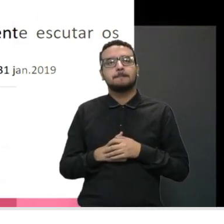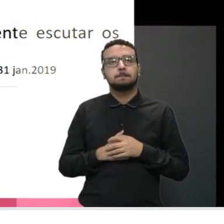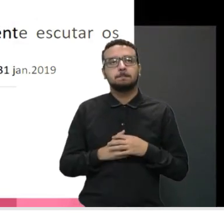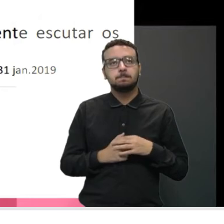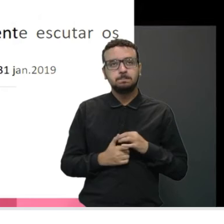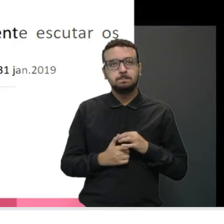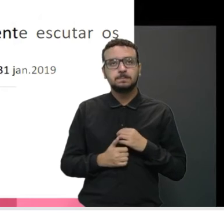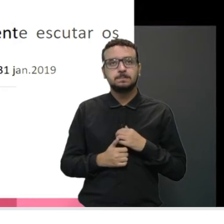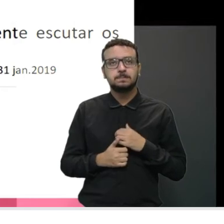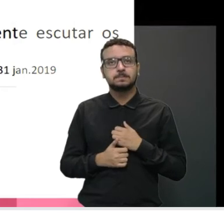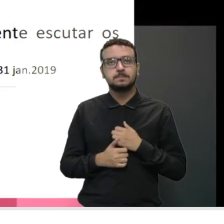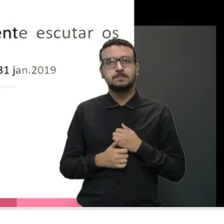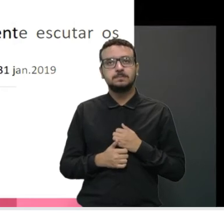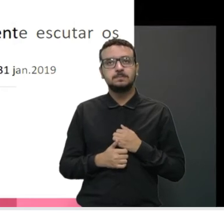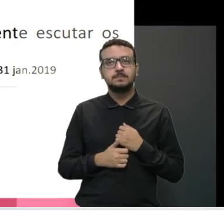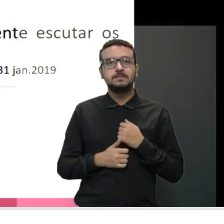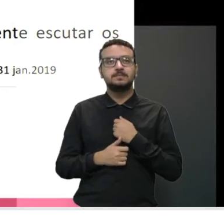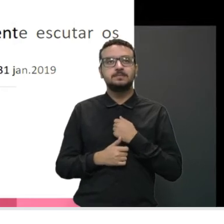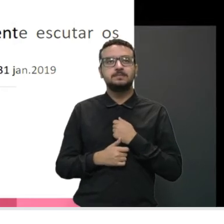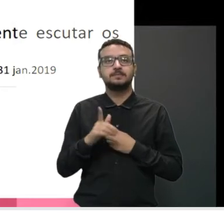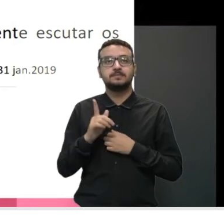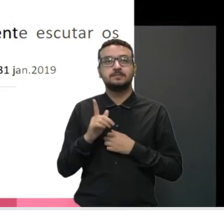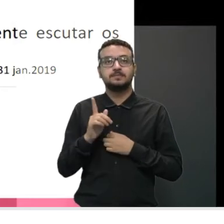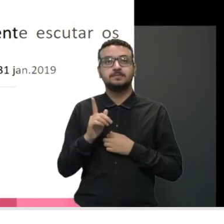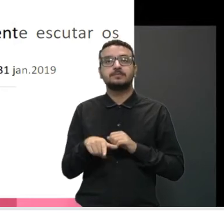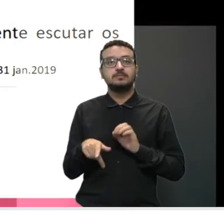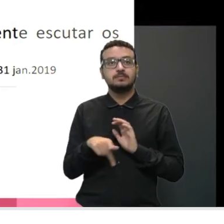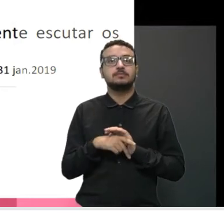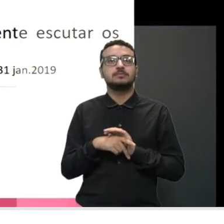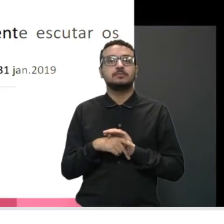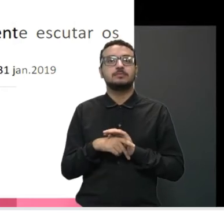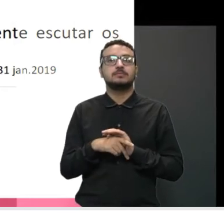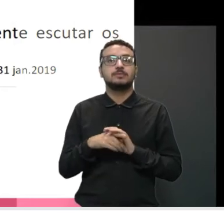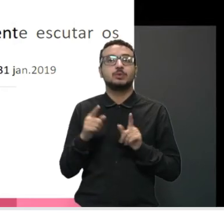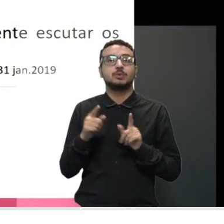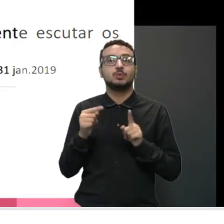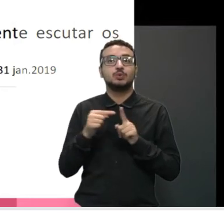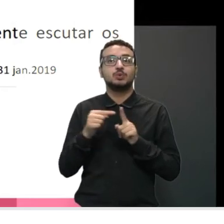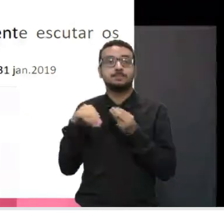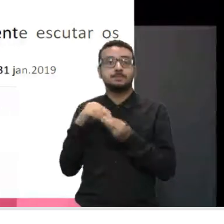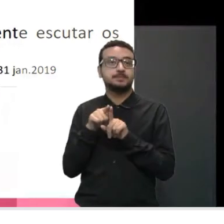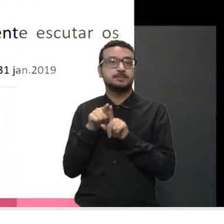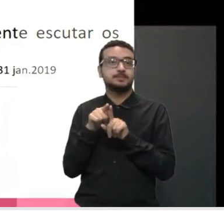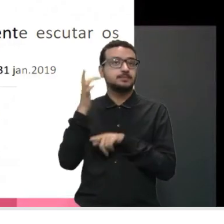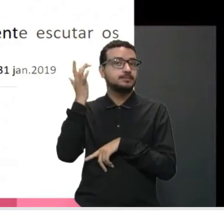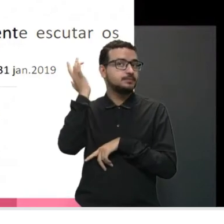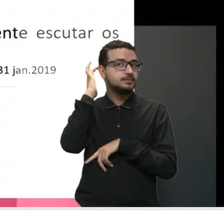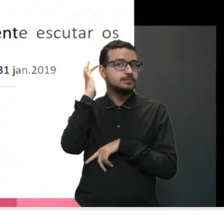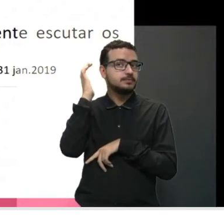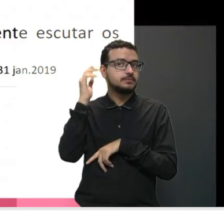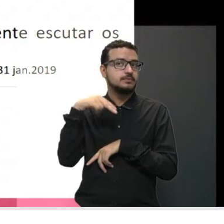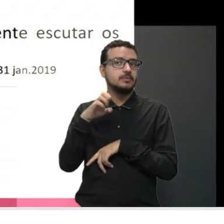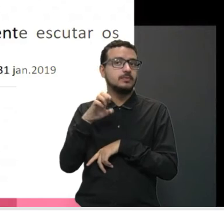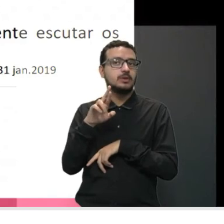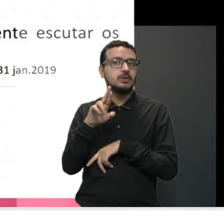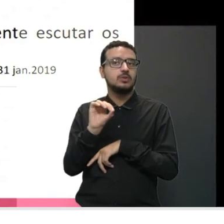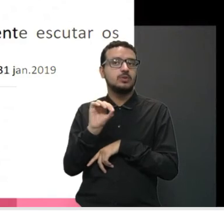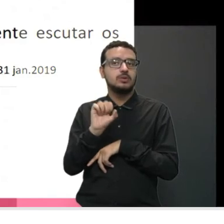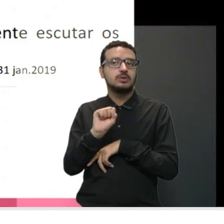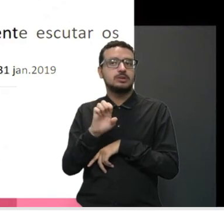e neurosensoriais, tá? Para perdas leve e moderadas, demonstra bons